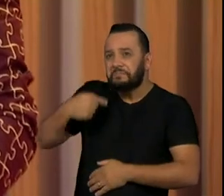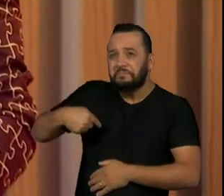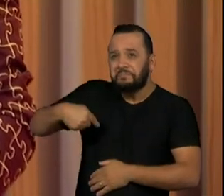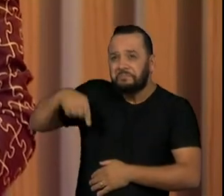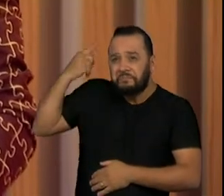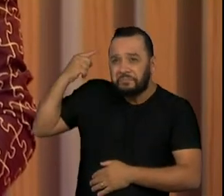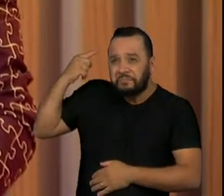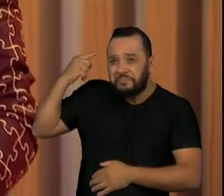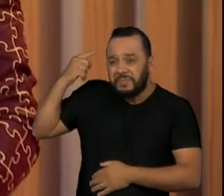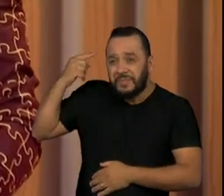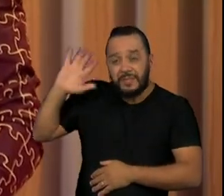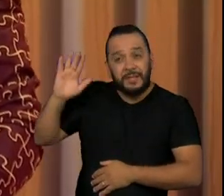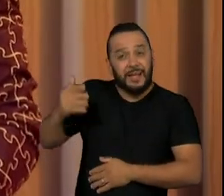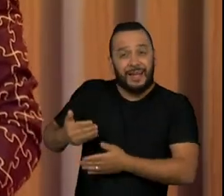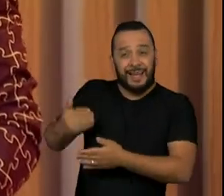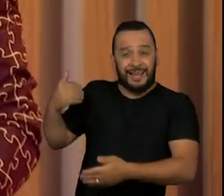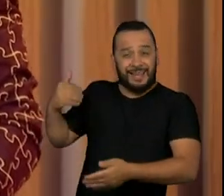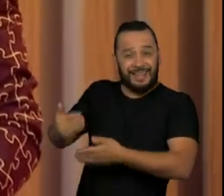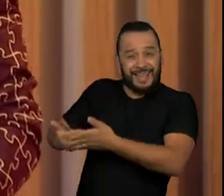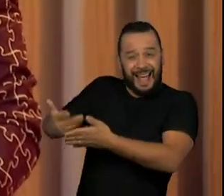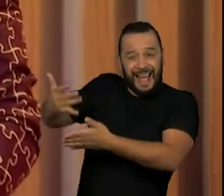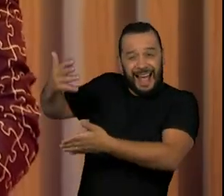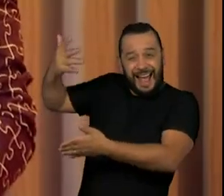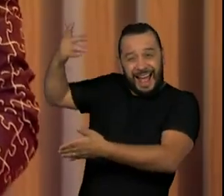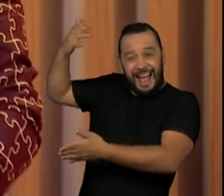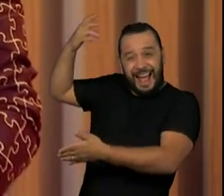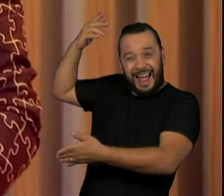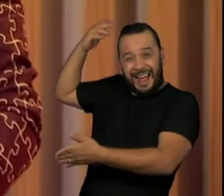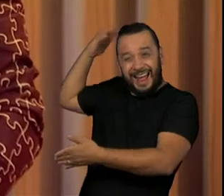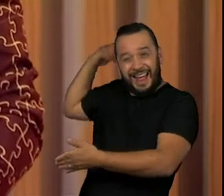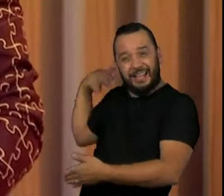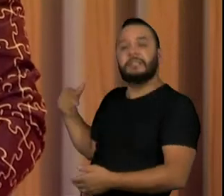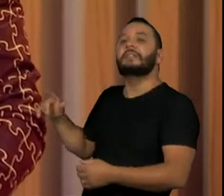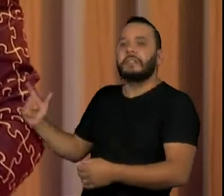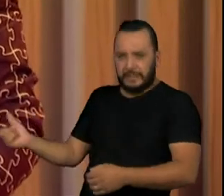Antes da religião, nós já sempre tivemos uma